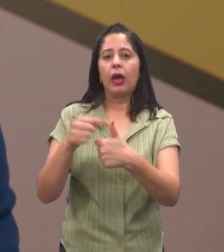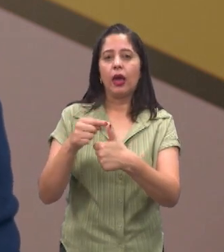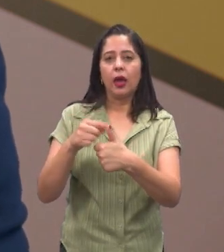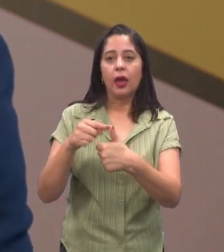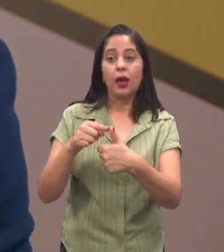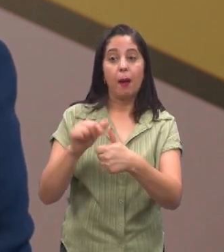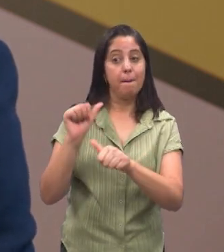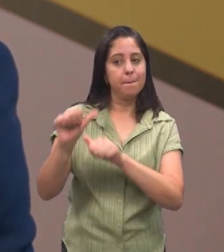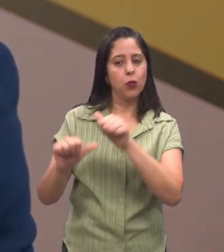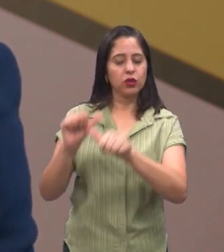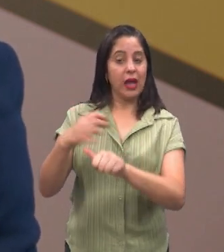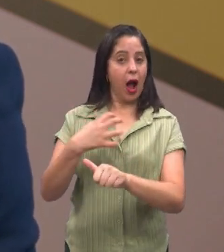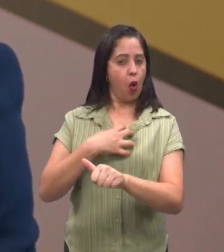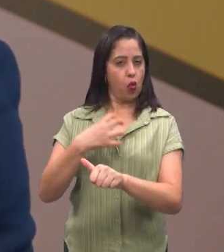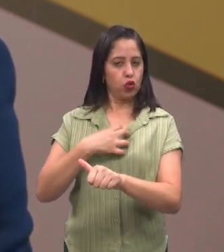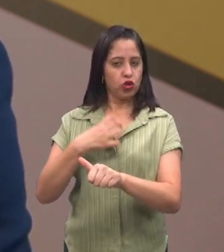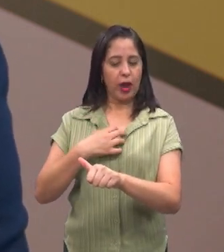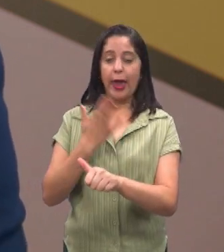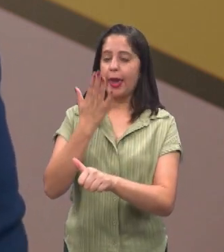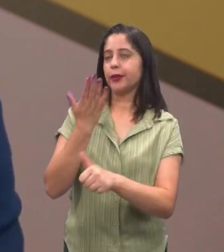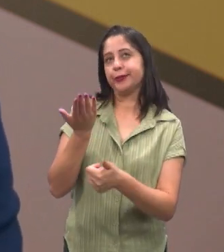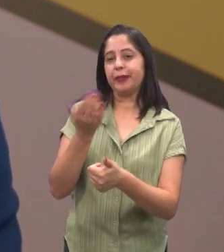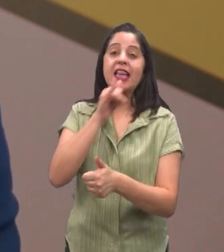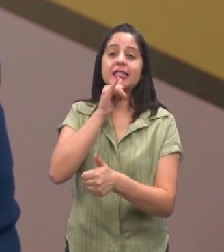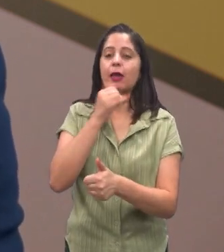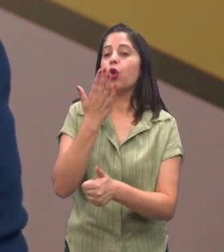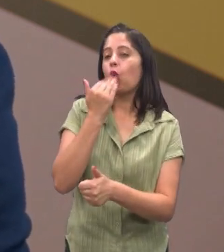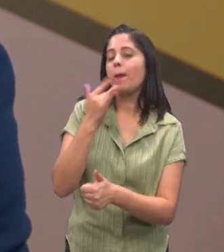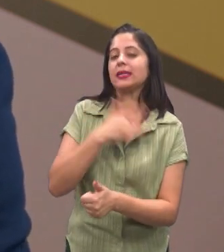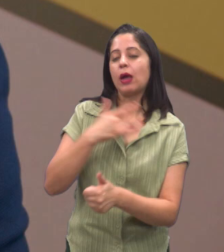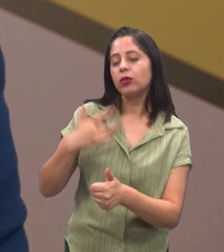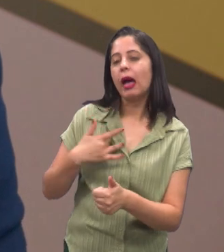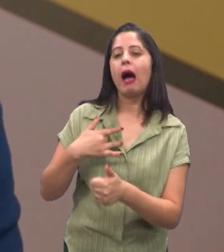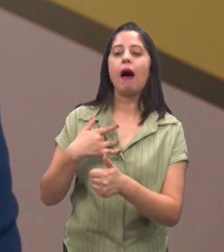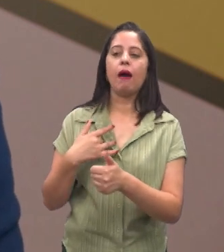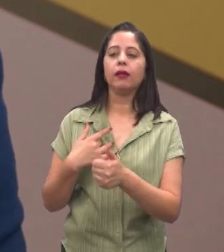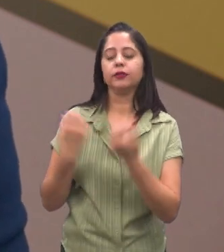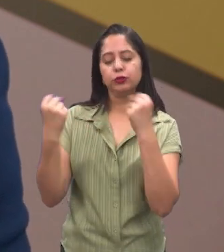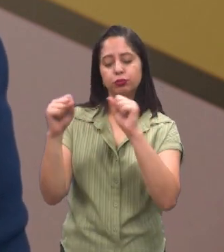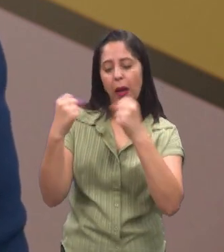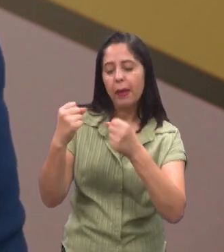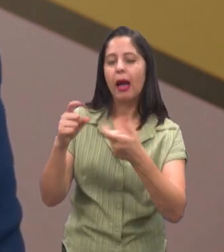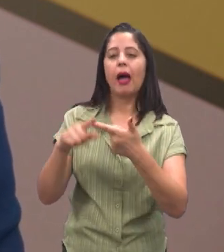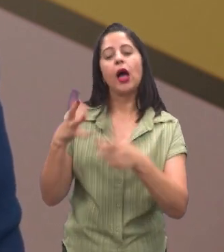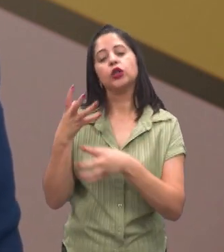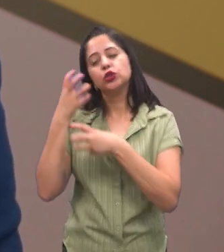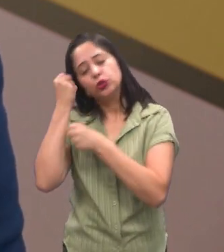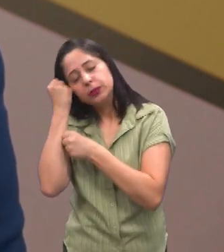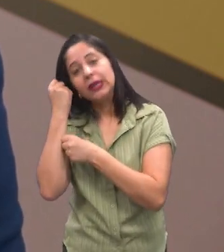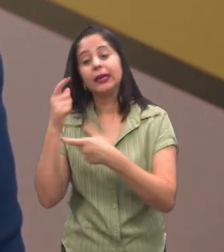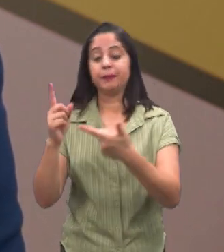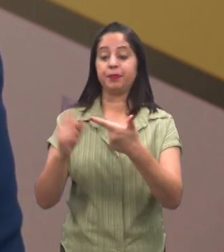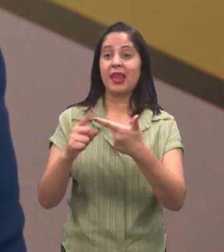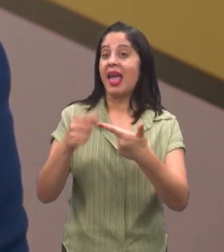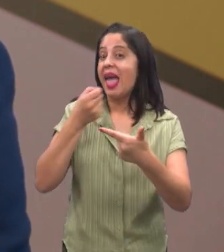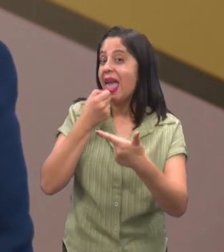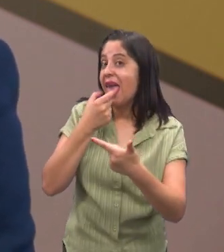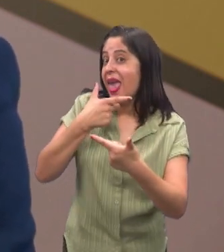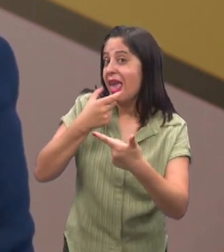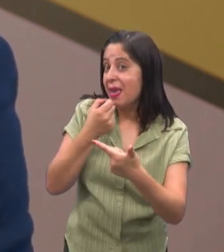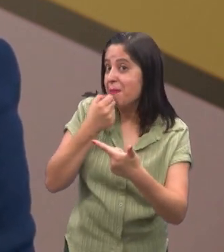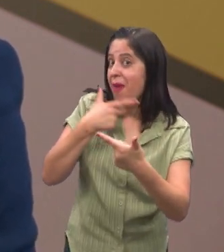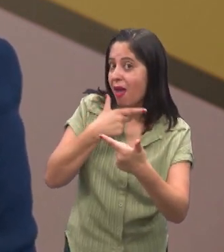desde mudança de hábitos, né, mudança de alimentação, atividade física, gestão do estresse, sono, até alguns suplementos que possam ser